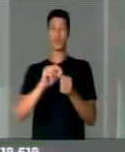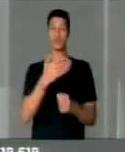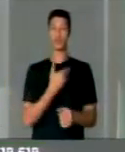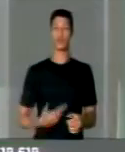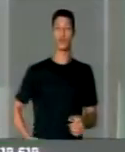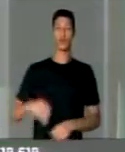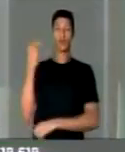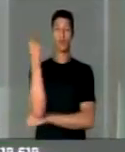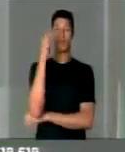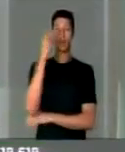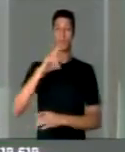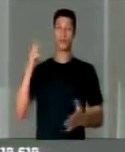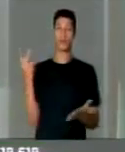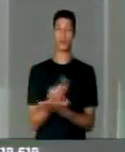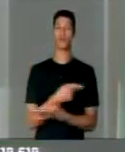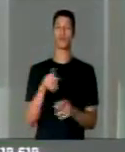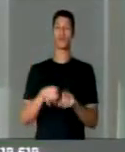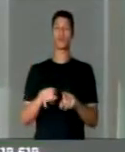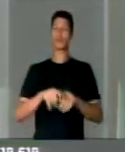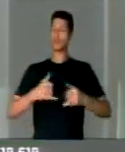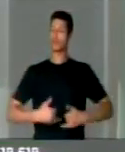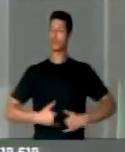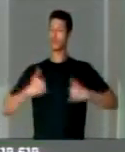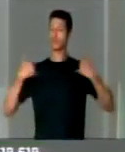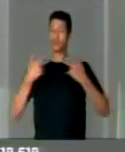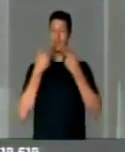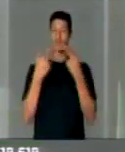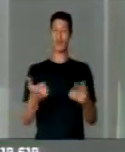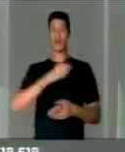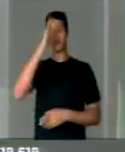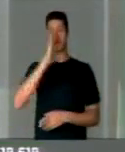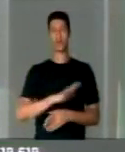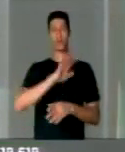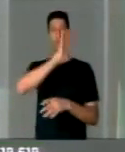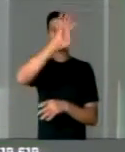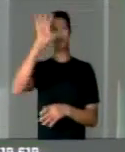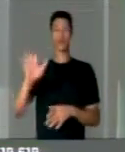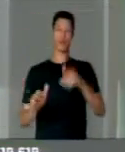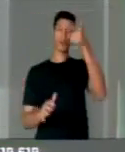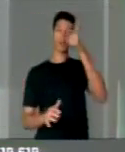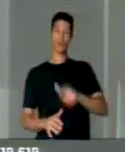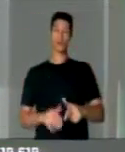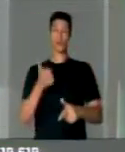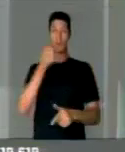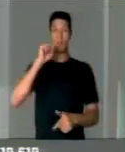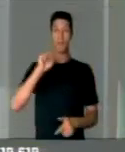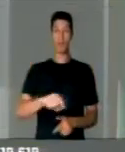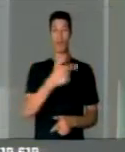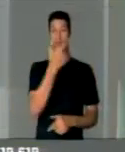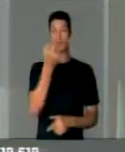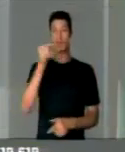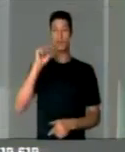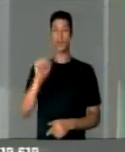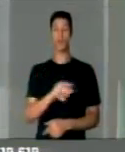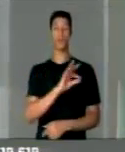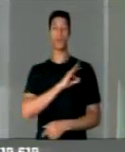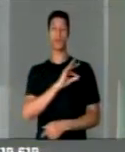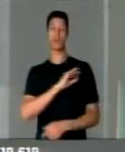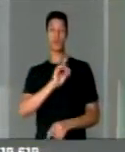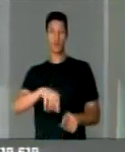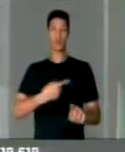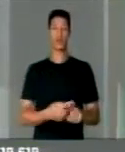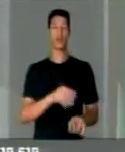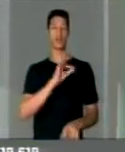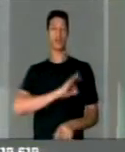governo do Maranhão tem realizado e que dá orgulho de falar Brasil afora. Repito, 1.200 novos policiais, maior salário